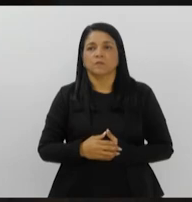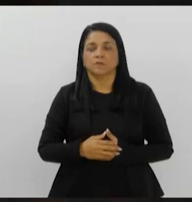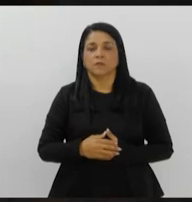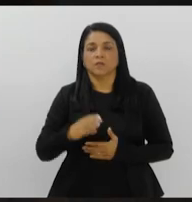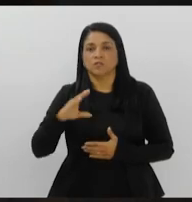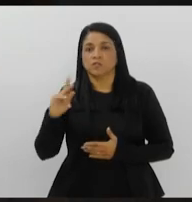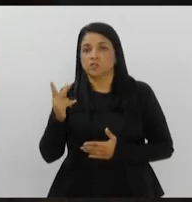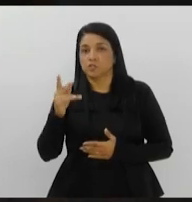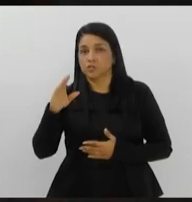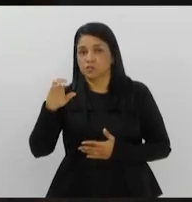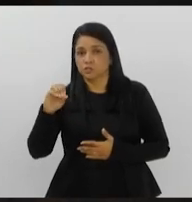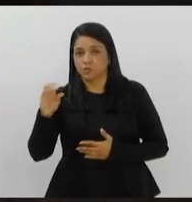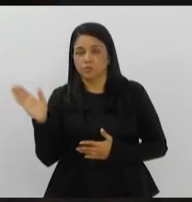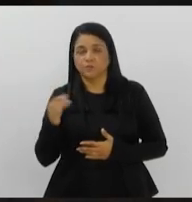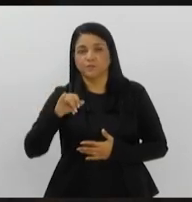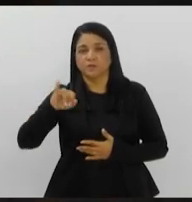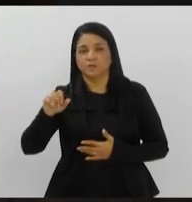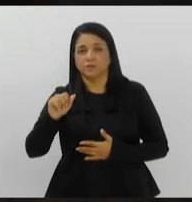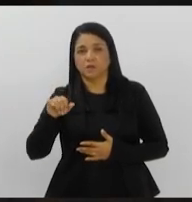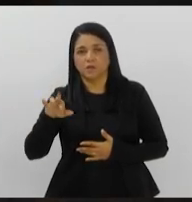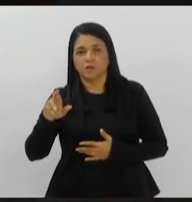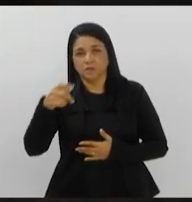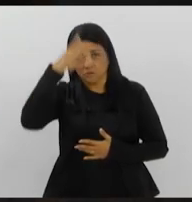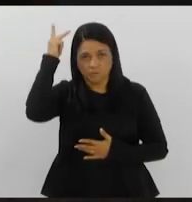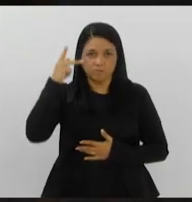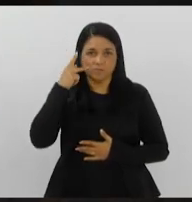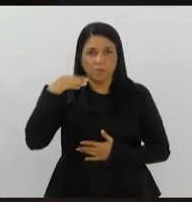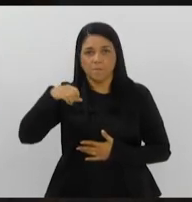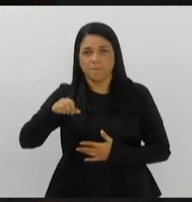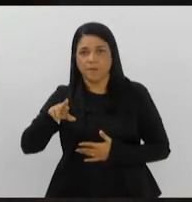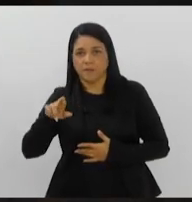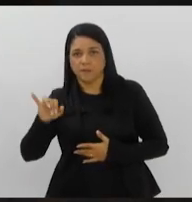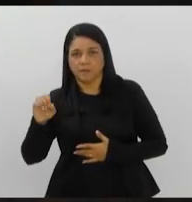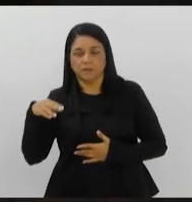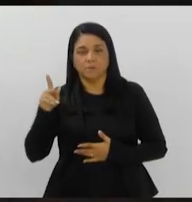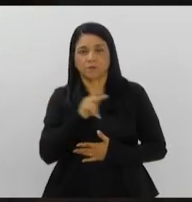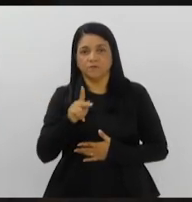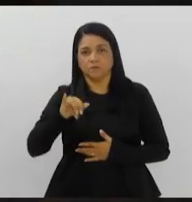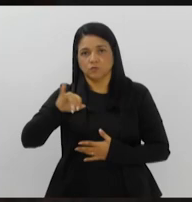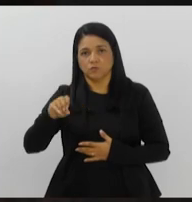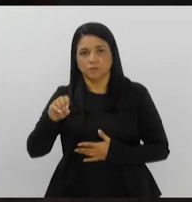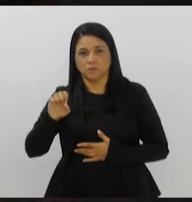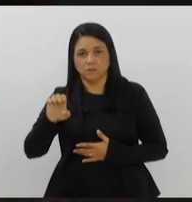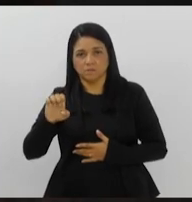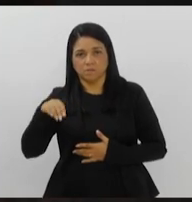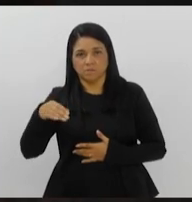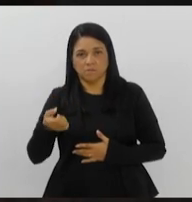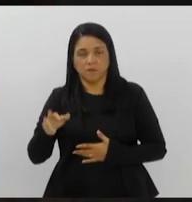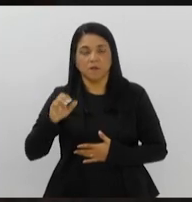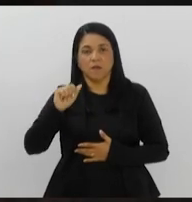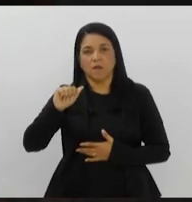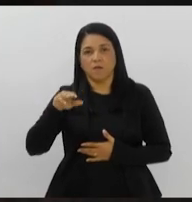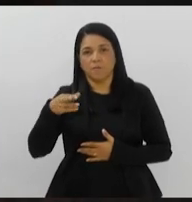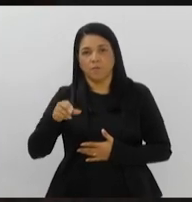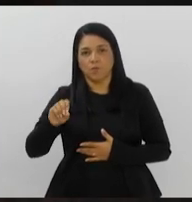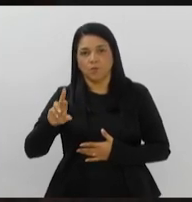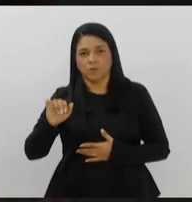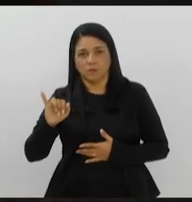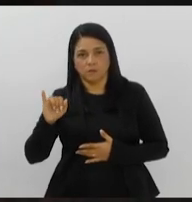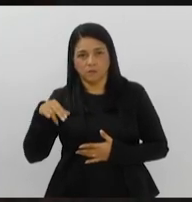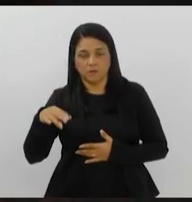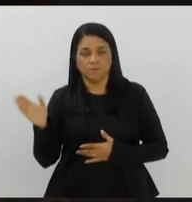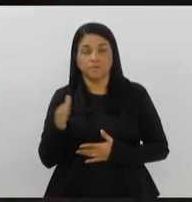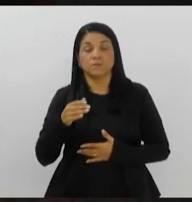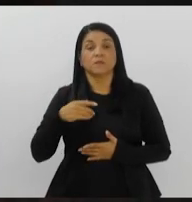Chico Machado, Jair Bittencourt, Luiz Paulo, Marina MC, professor Josimar, Rodrigo Amorim, Rodrigo Bacelar, que destina recursos do